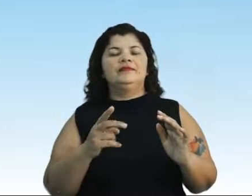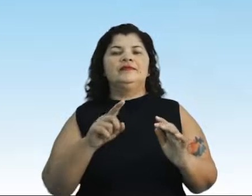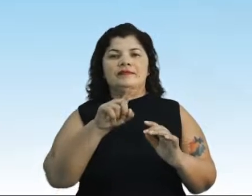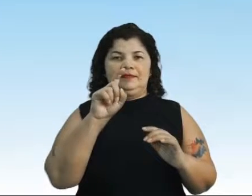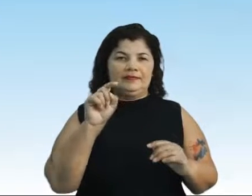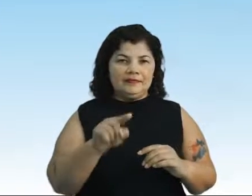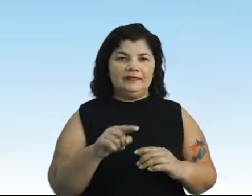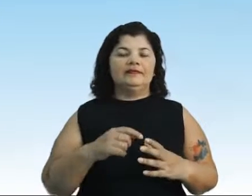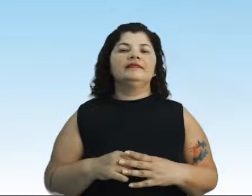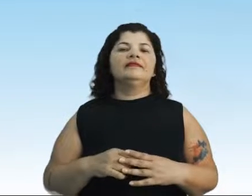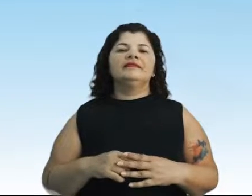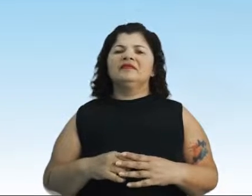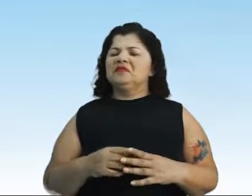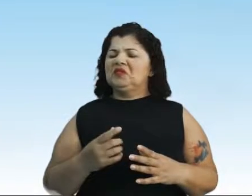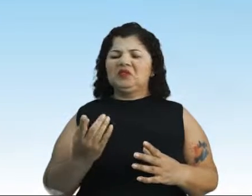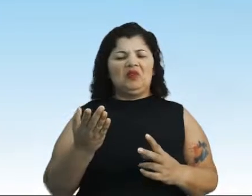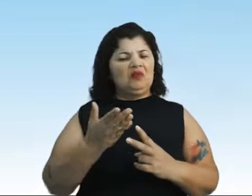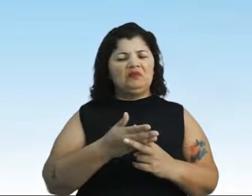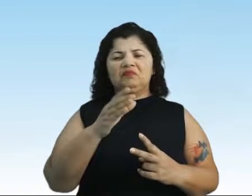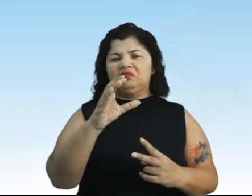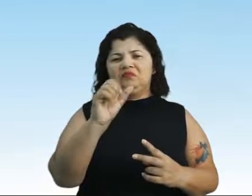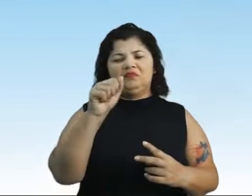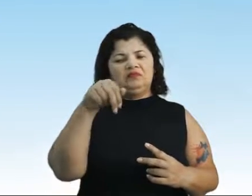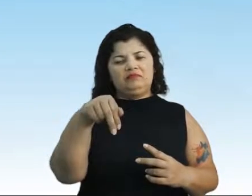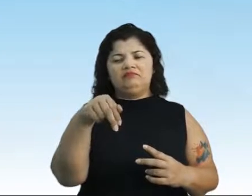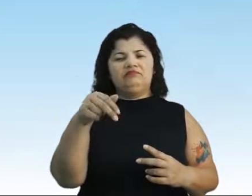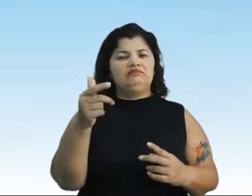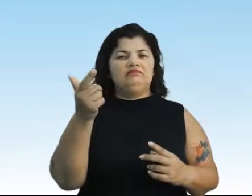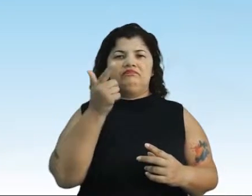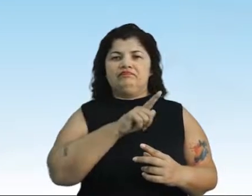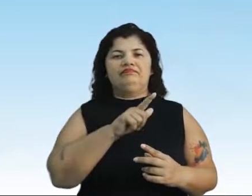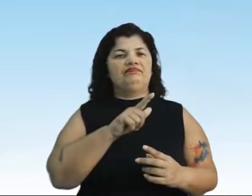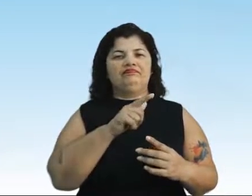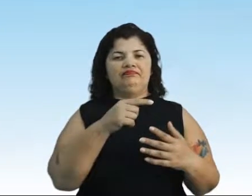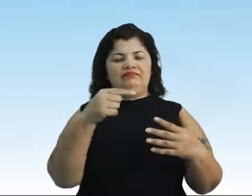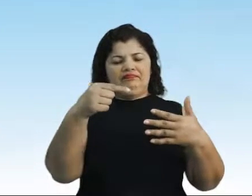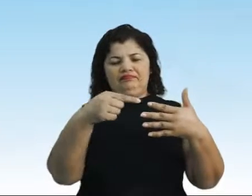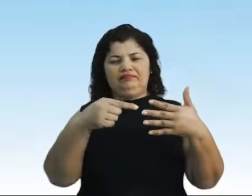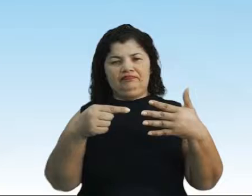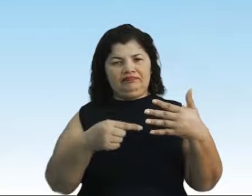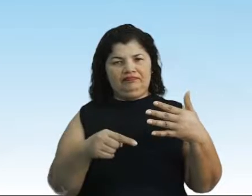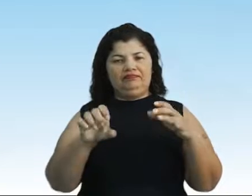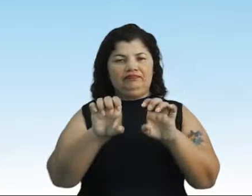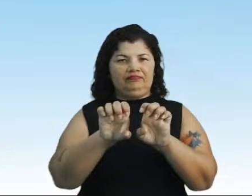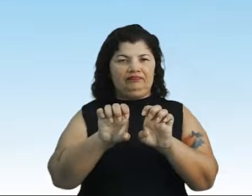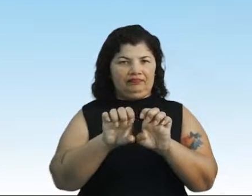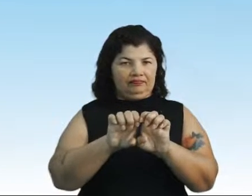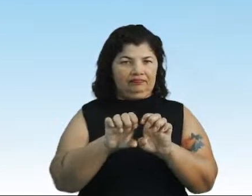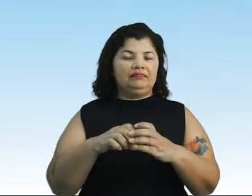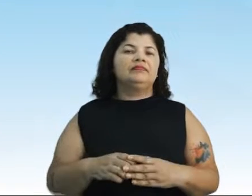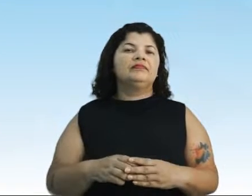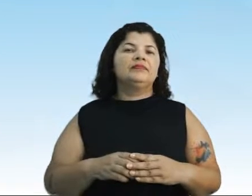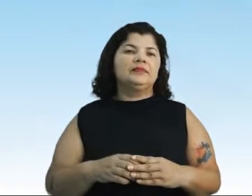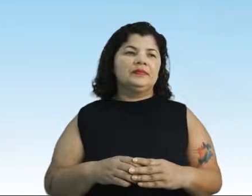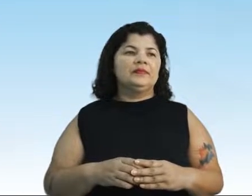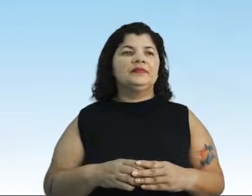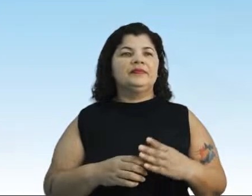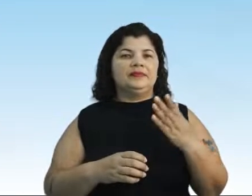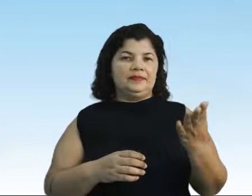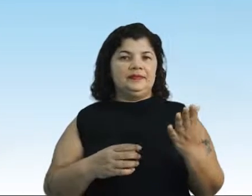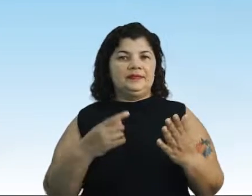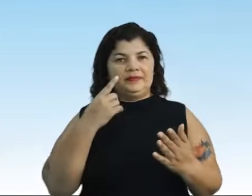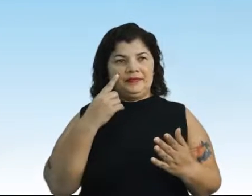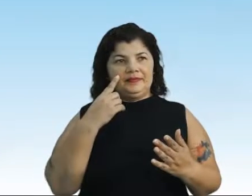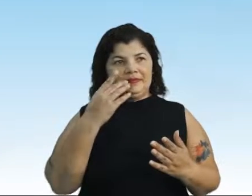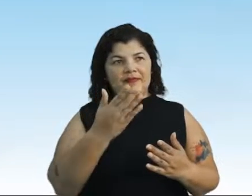interrogativas. Ele sozinho, em sua estrutura, dá conta. Então, olhando aí esse conceito do jeito que está na tela,